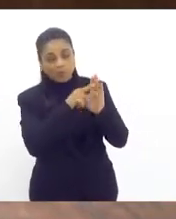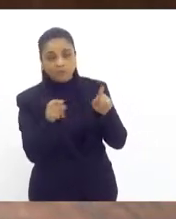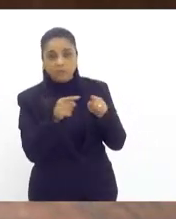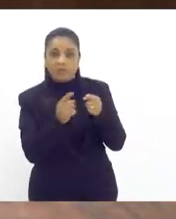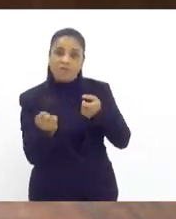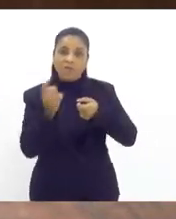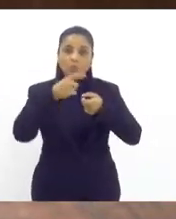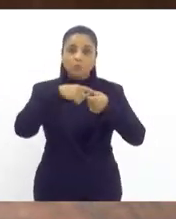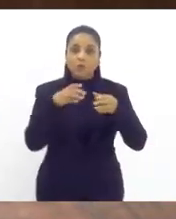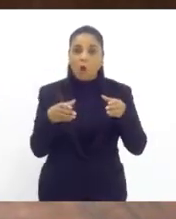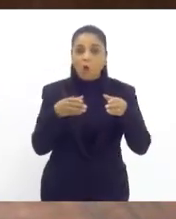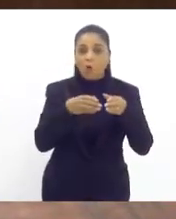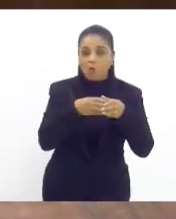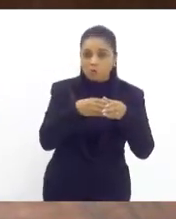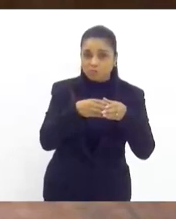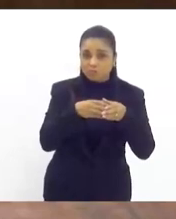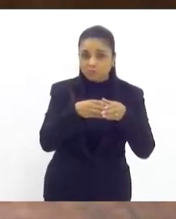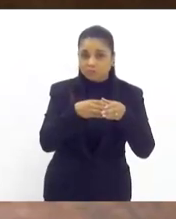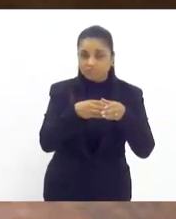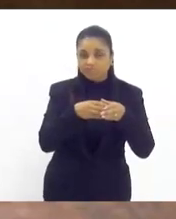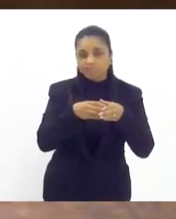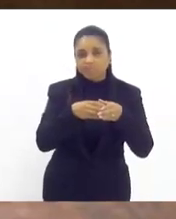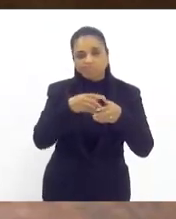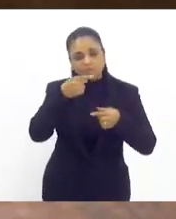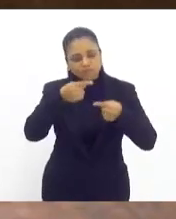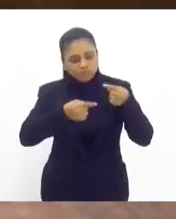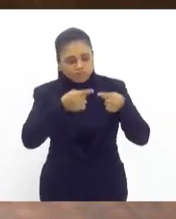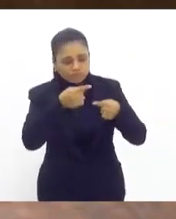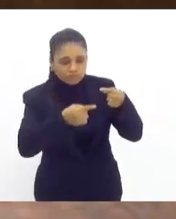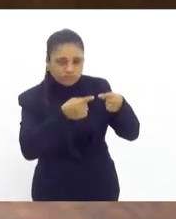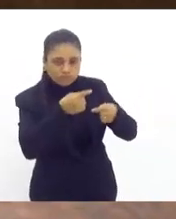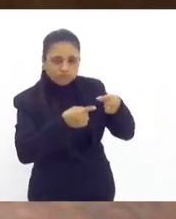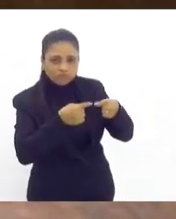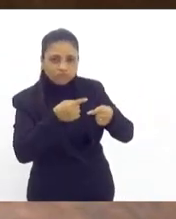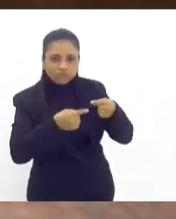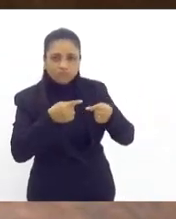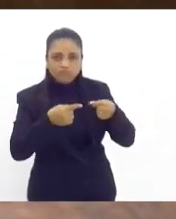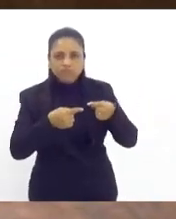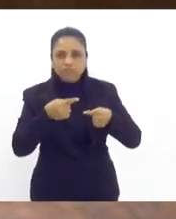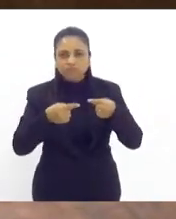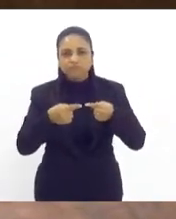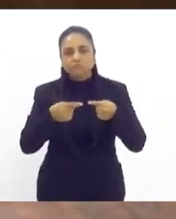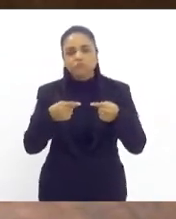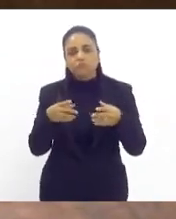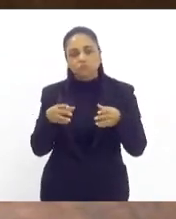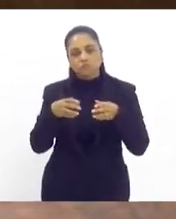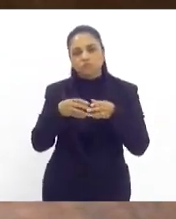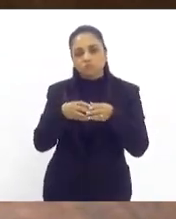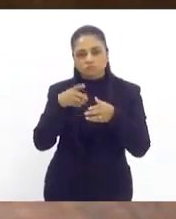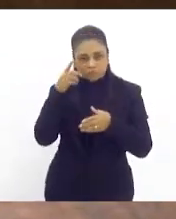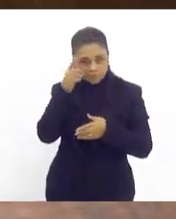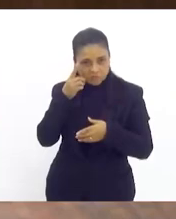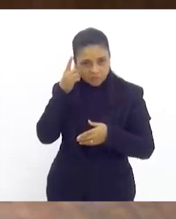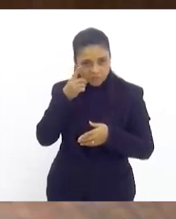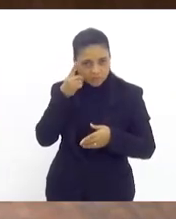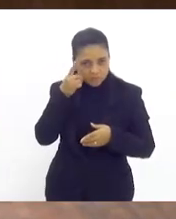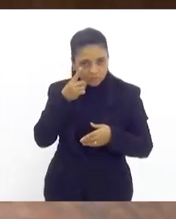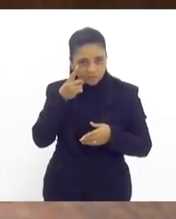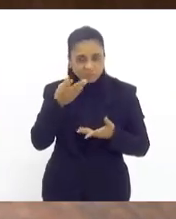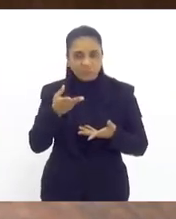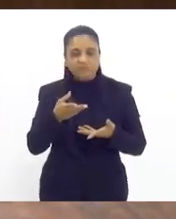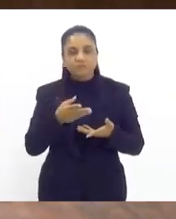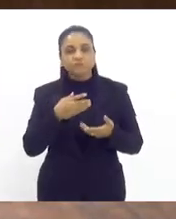retornar-se as comissões e fosse apreciado Com mais vigor pelo conjunto de Deputados aqui mas